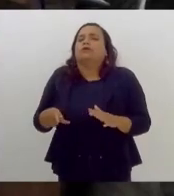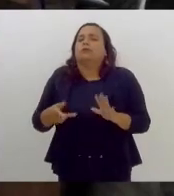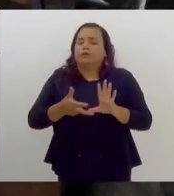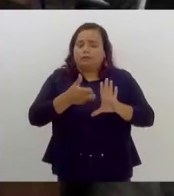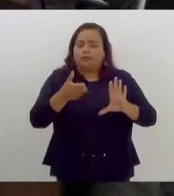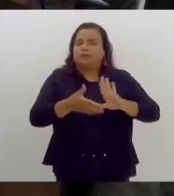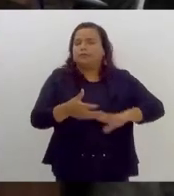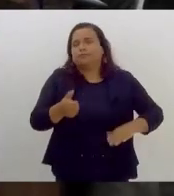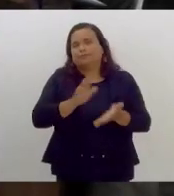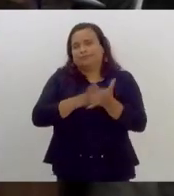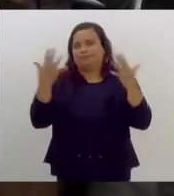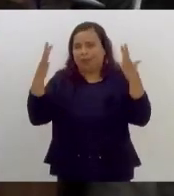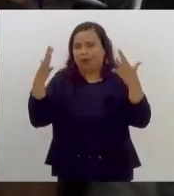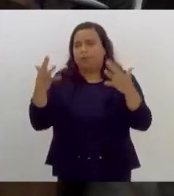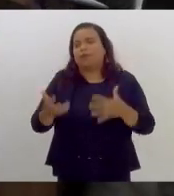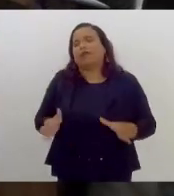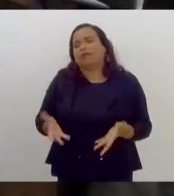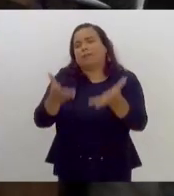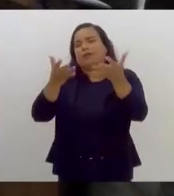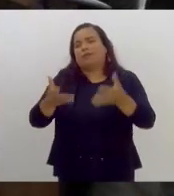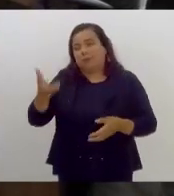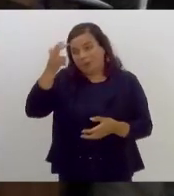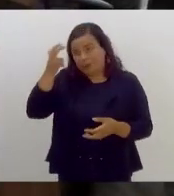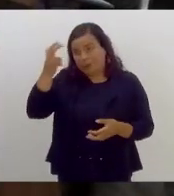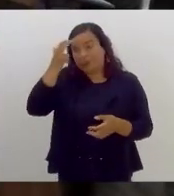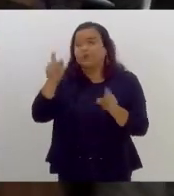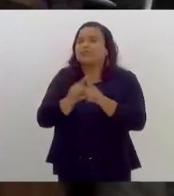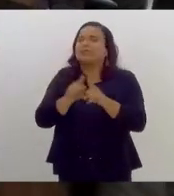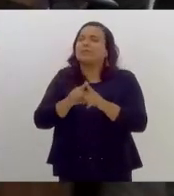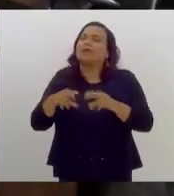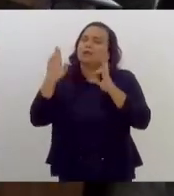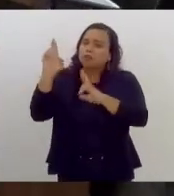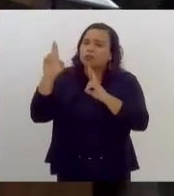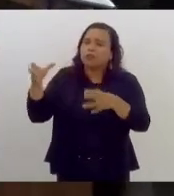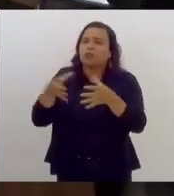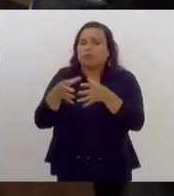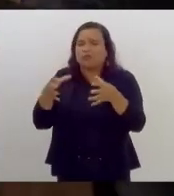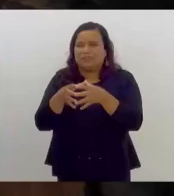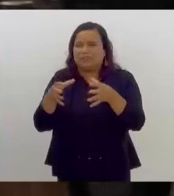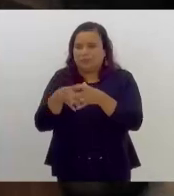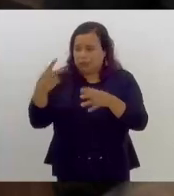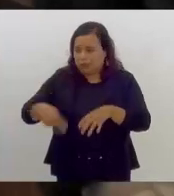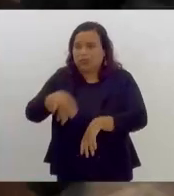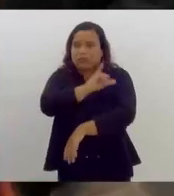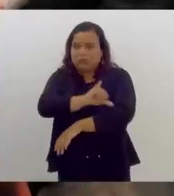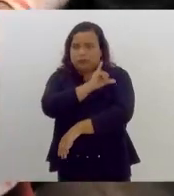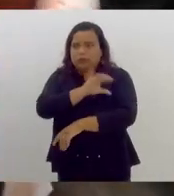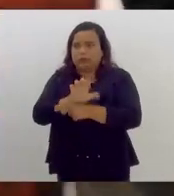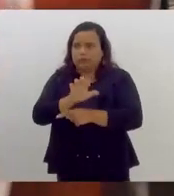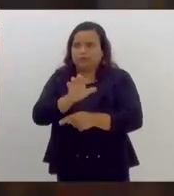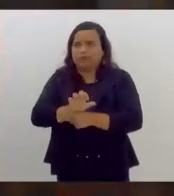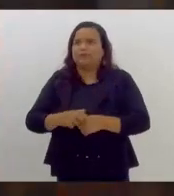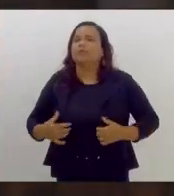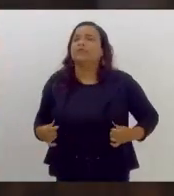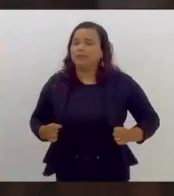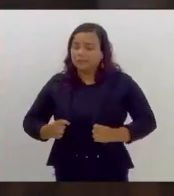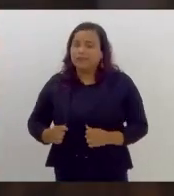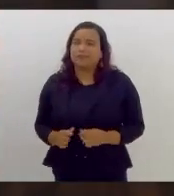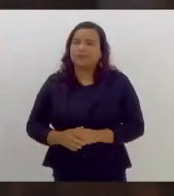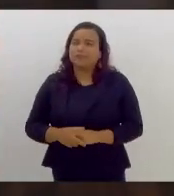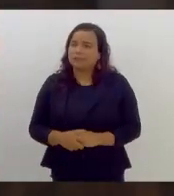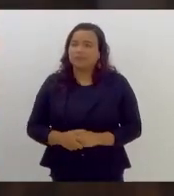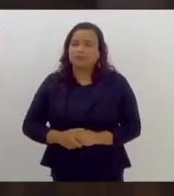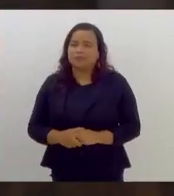Parabéns aos animadores culturais, parabéns aos torcedores e torcedoras do Estado do Rio de Janeiro. Senhor